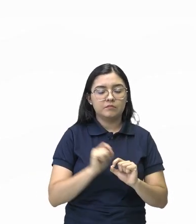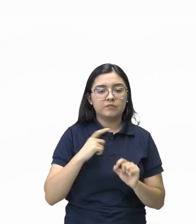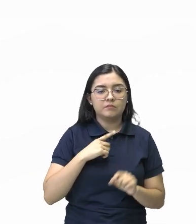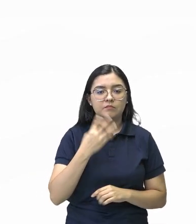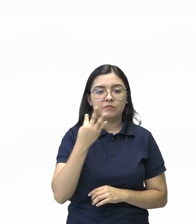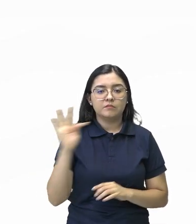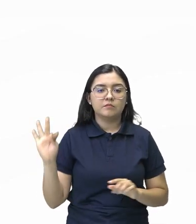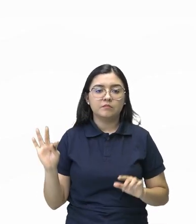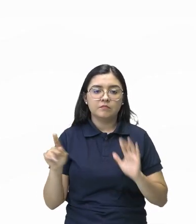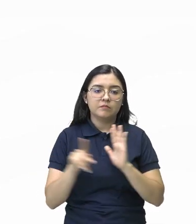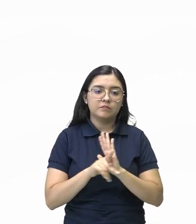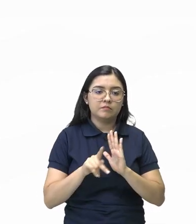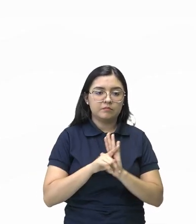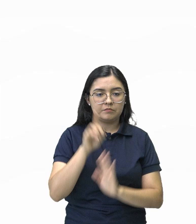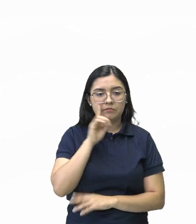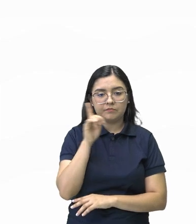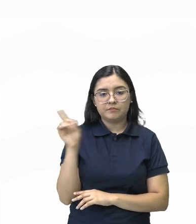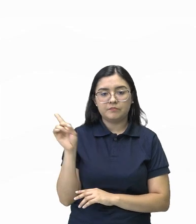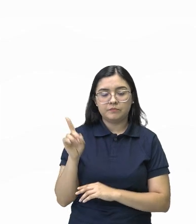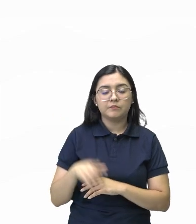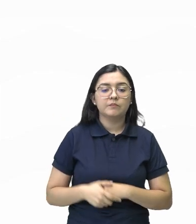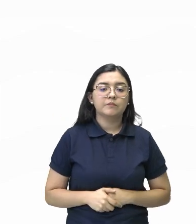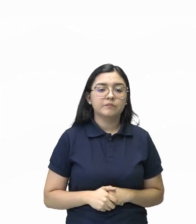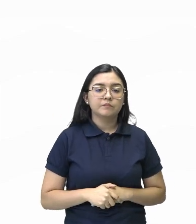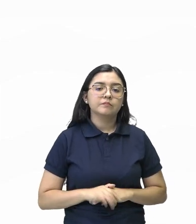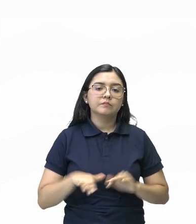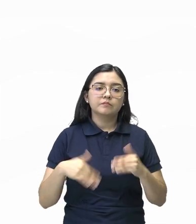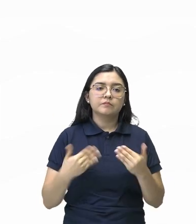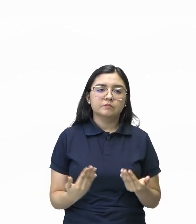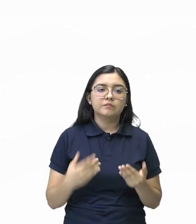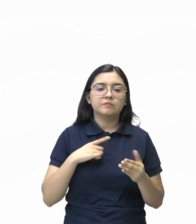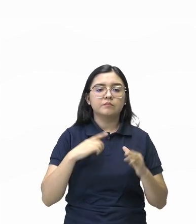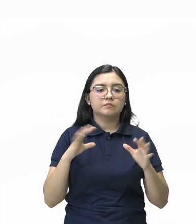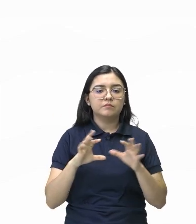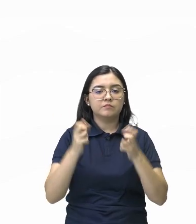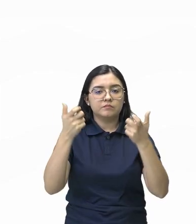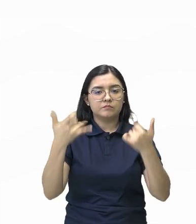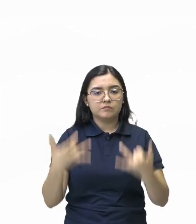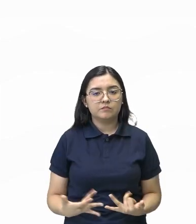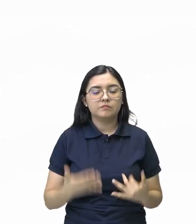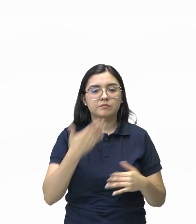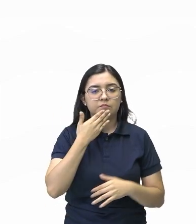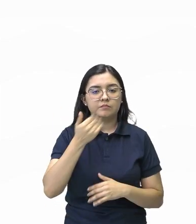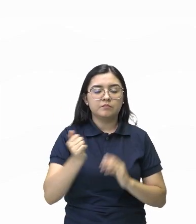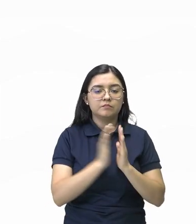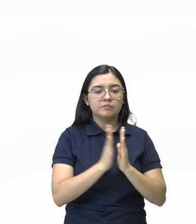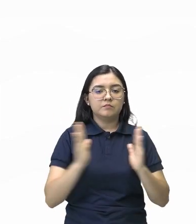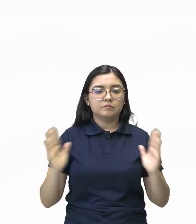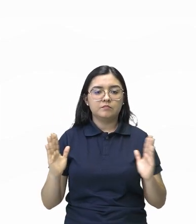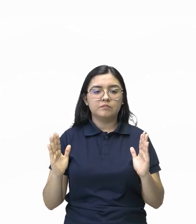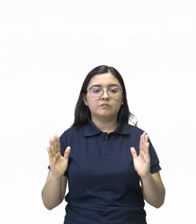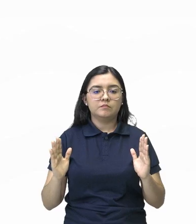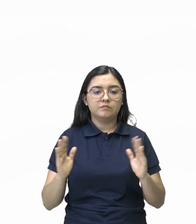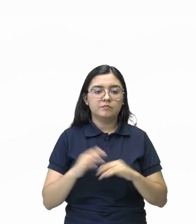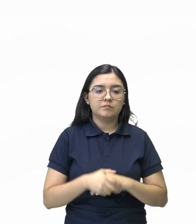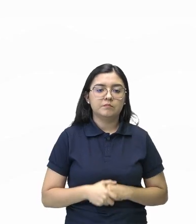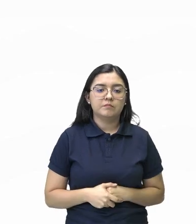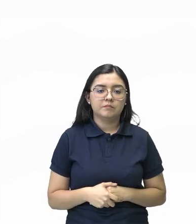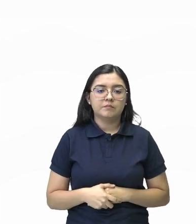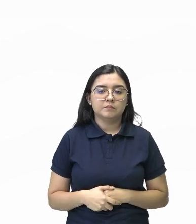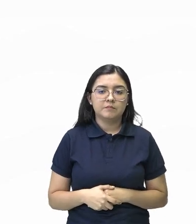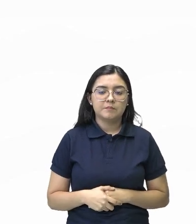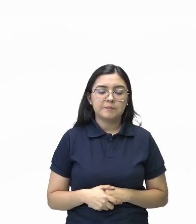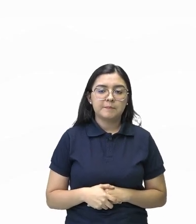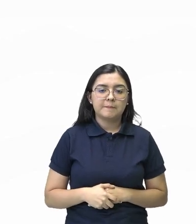teorias da plasticidade e a epigenética, né, que conjugadas explicam melhor esse processo aí da plasticidade